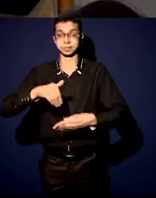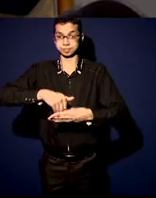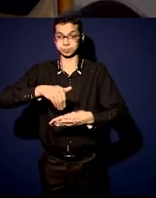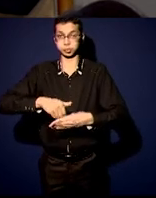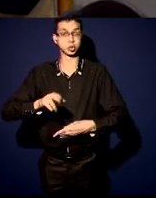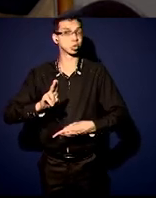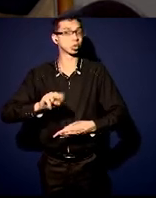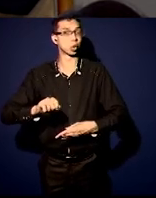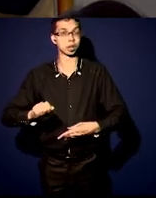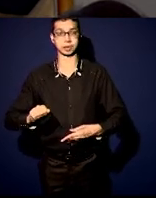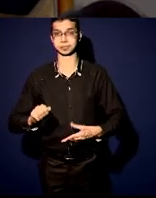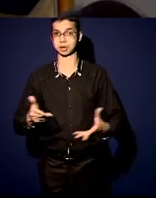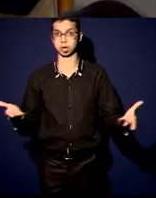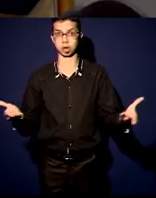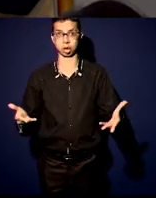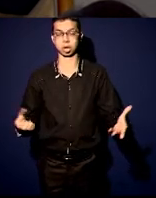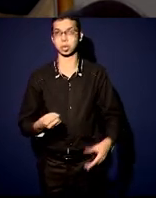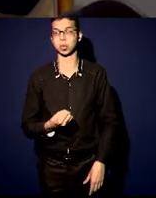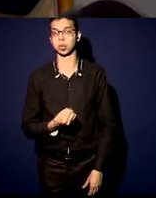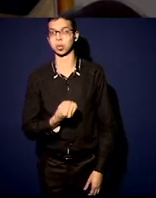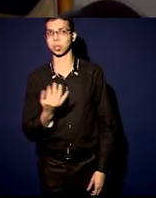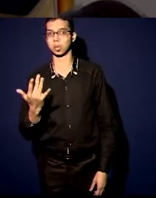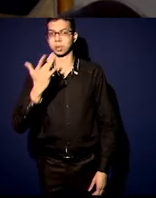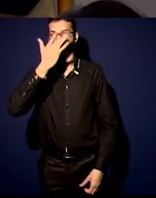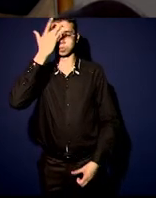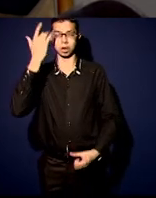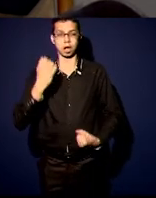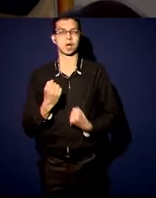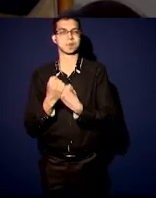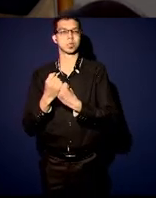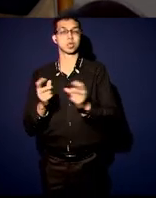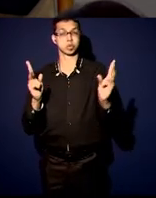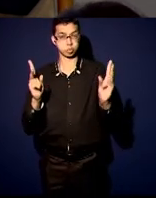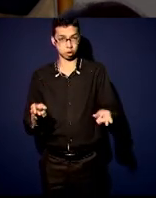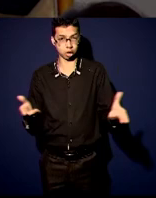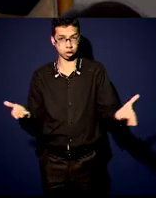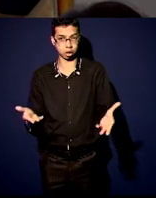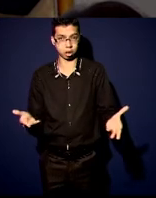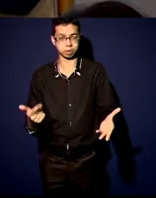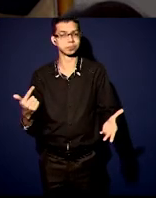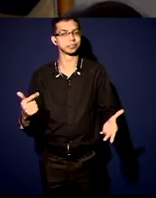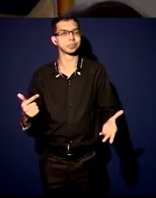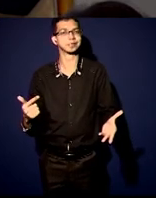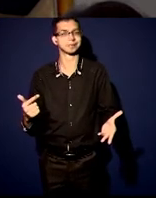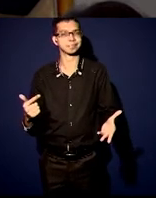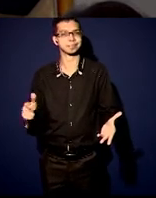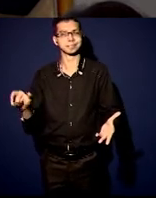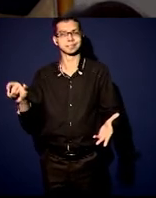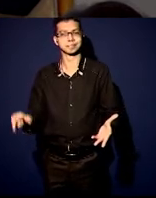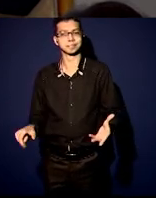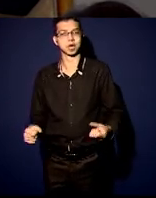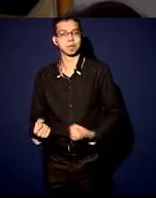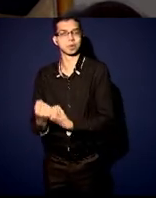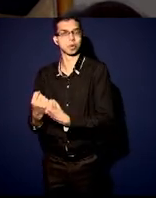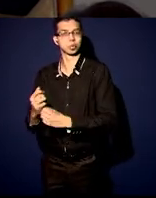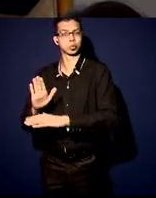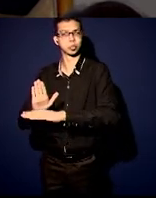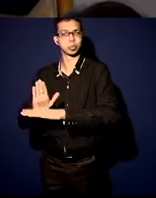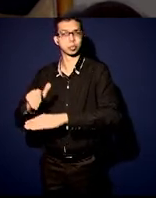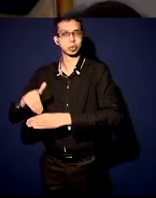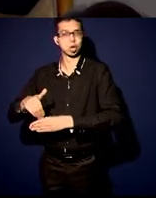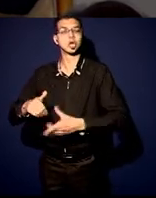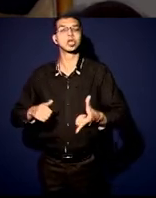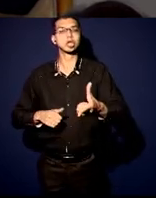com tamanho volume de apoios que o senhor recebeu para ser eleito novamente